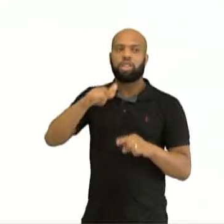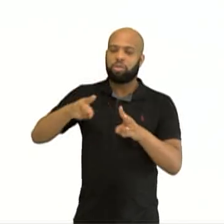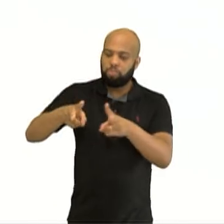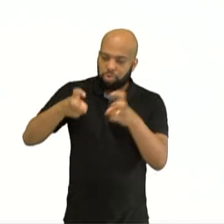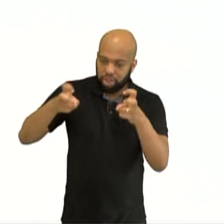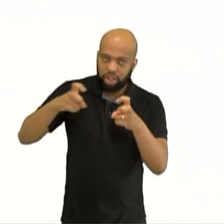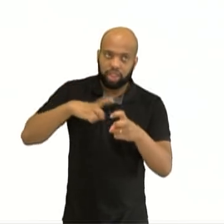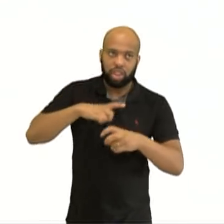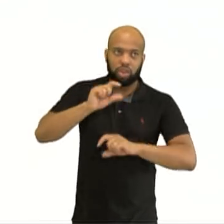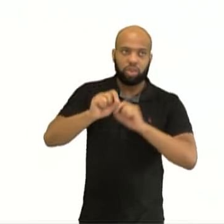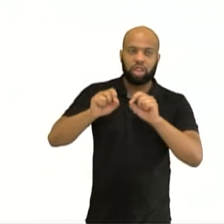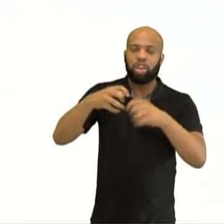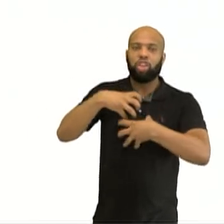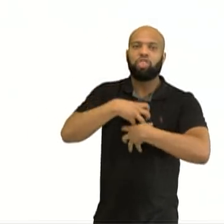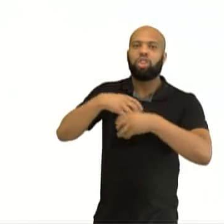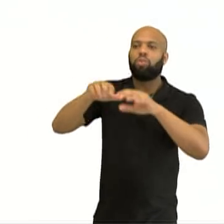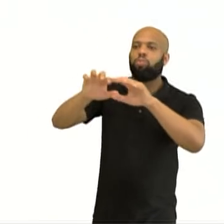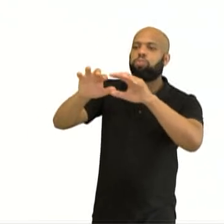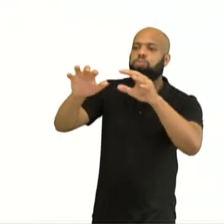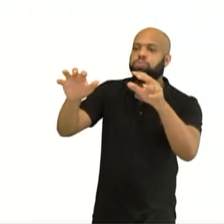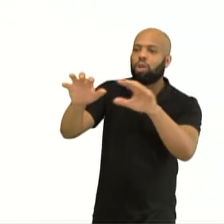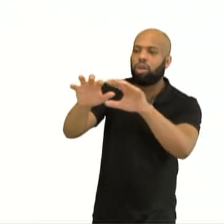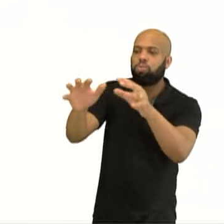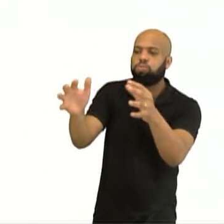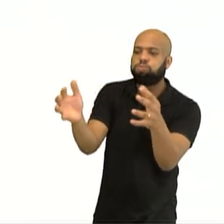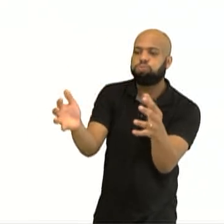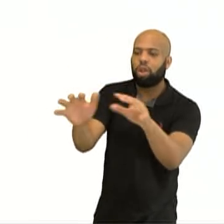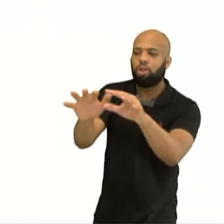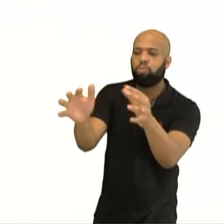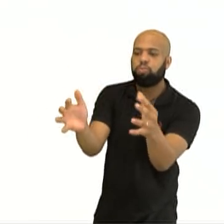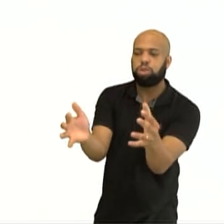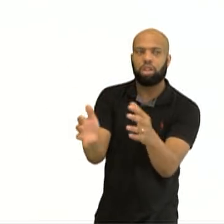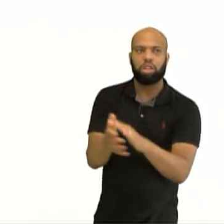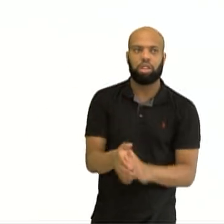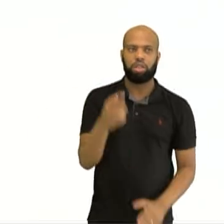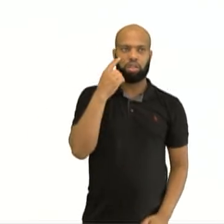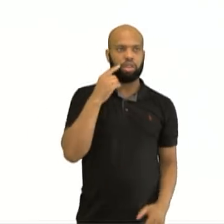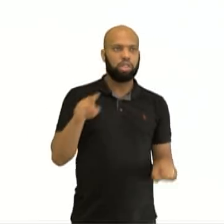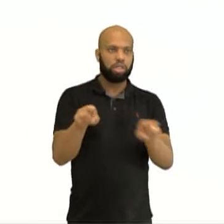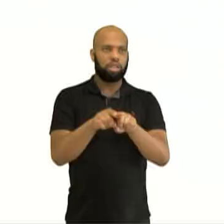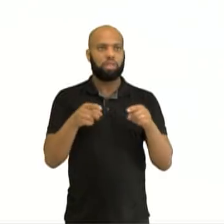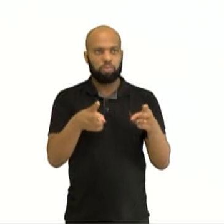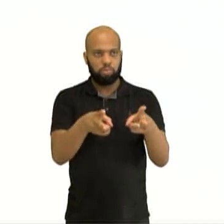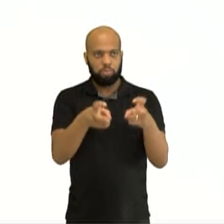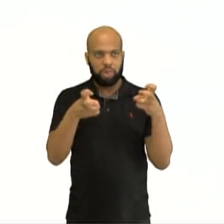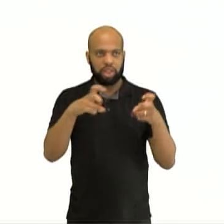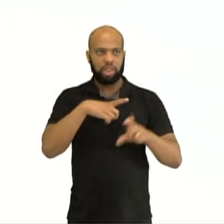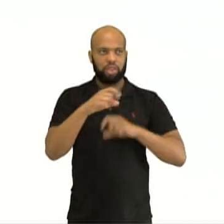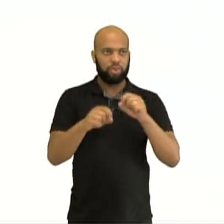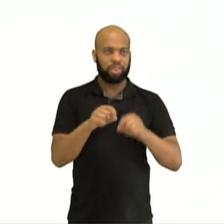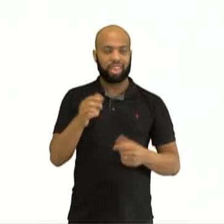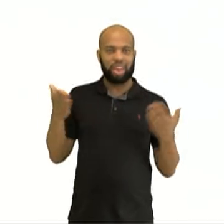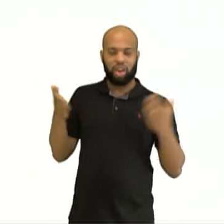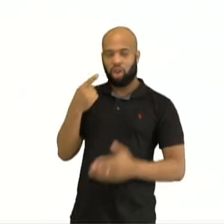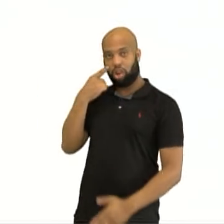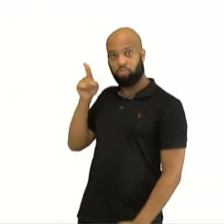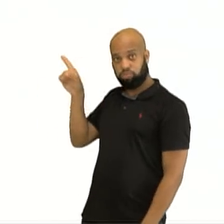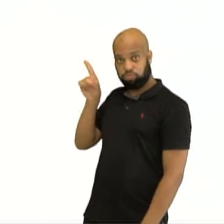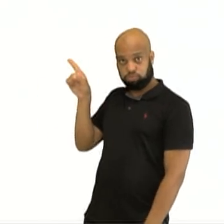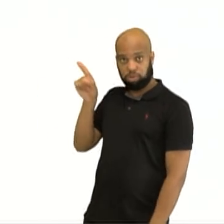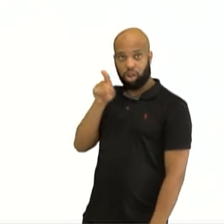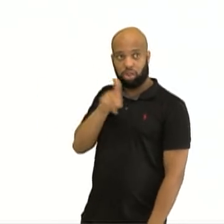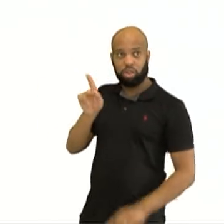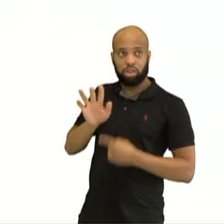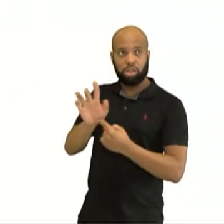a curvatura do nosso planeta. E aqui a gente percebe um pedaço, essa região que eu estou apontando para vocês é